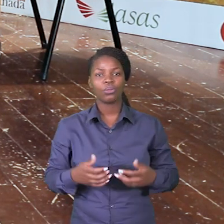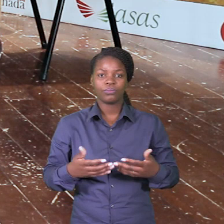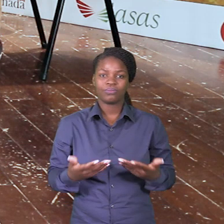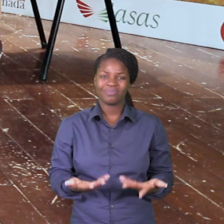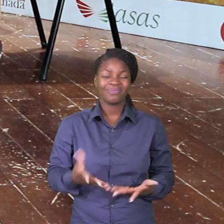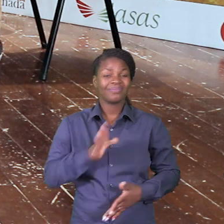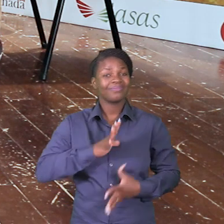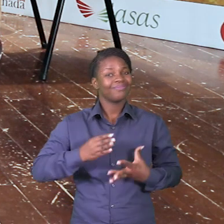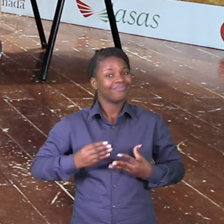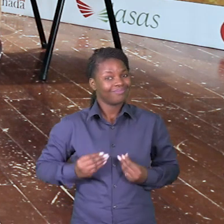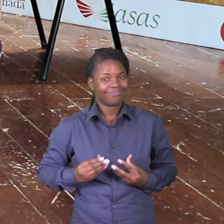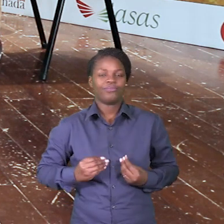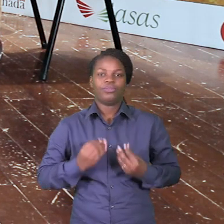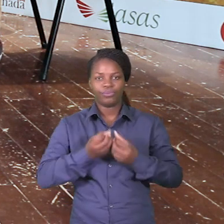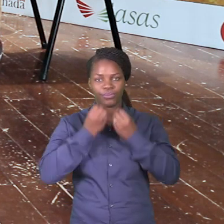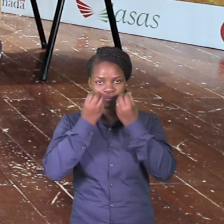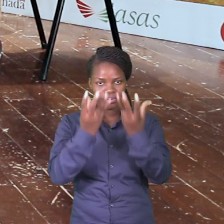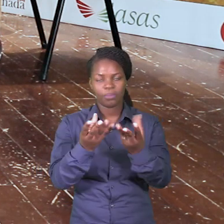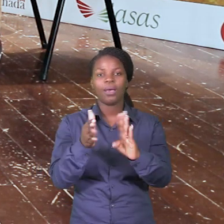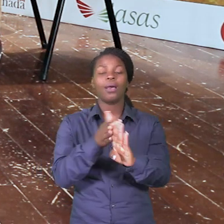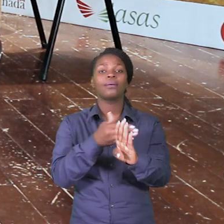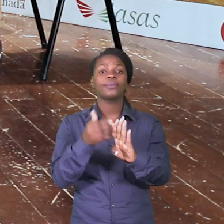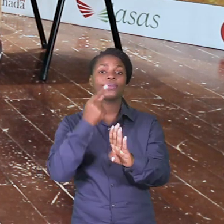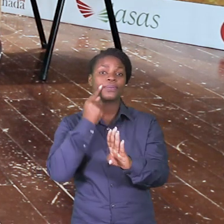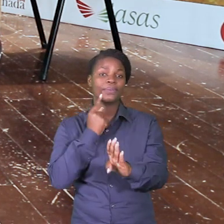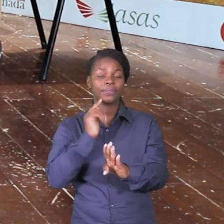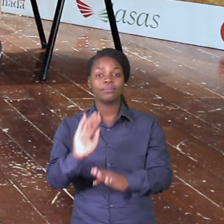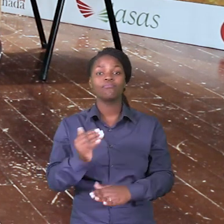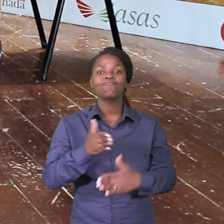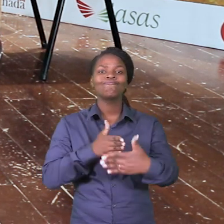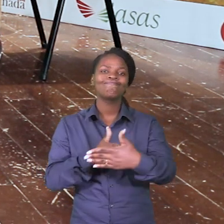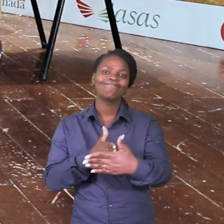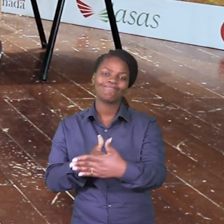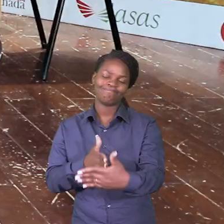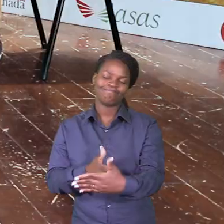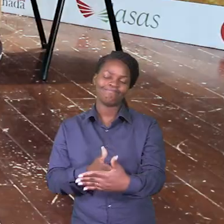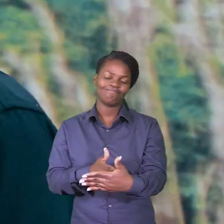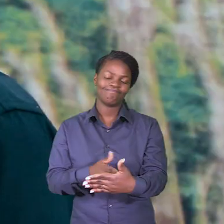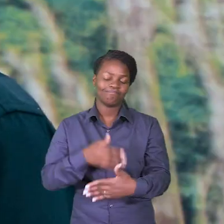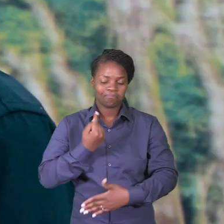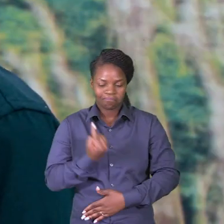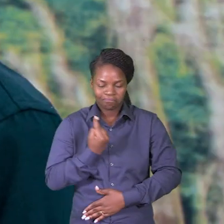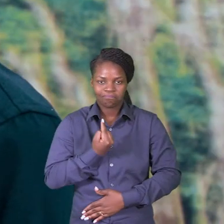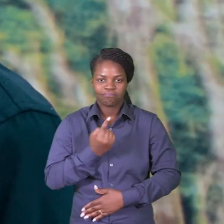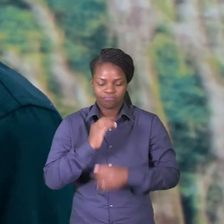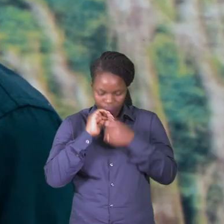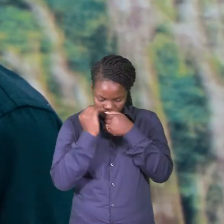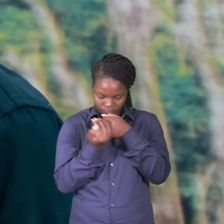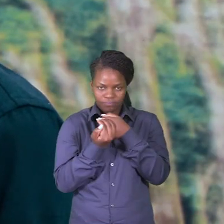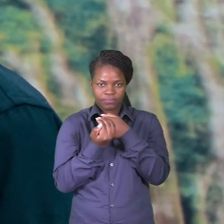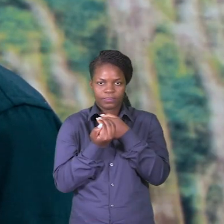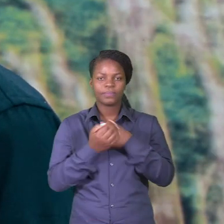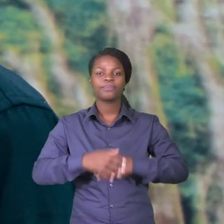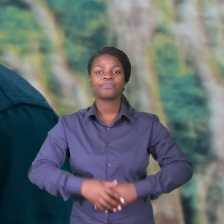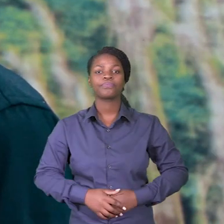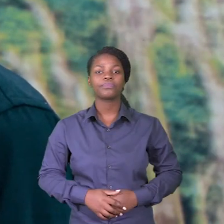semestre semestre repres exatamente Então ela acaba se limitando muito e acaba deixando aquilo ou levando aquilo ao lado pessoal ok